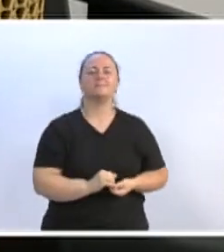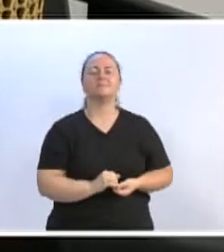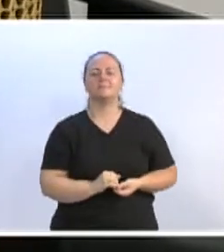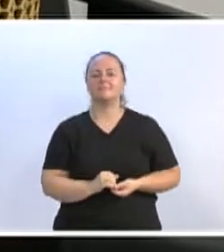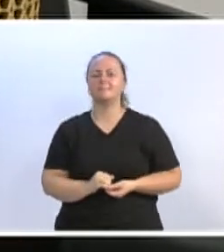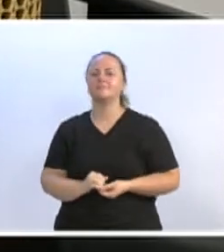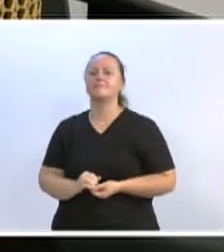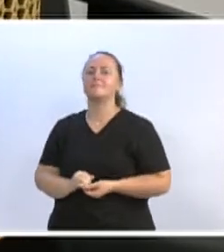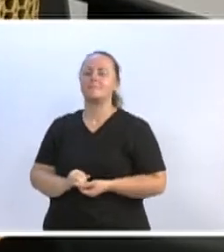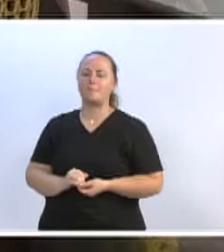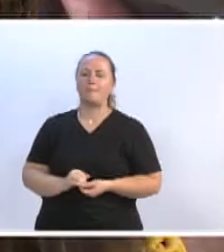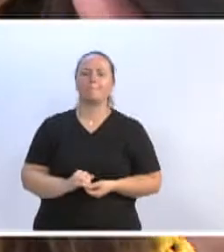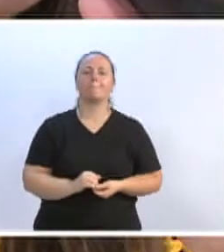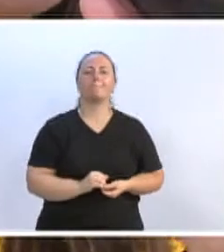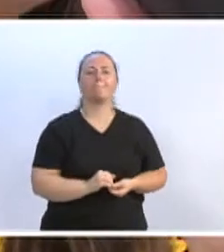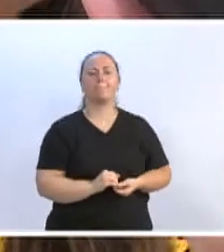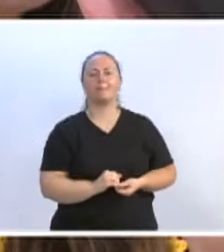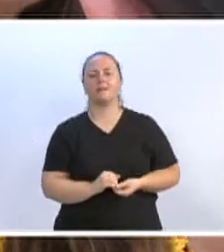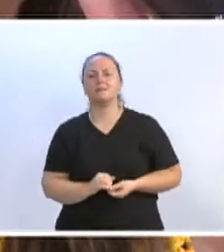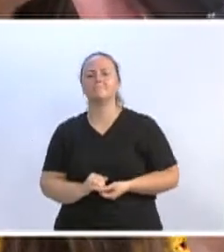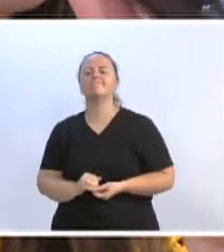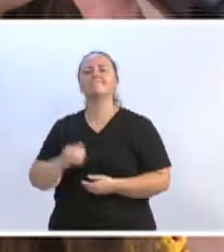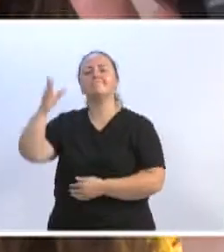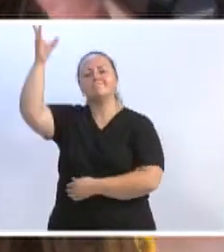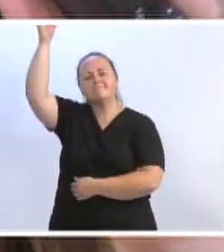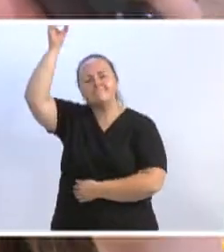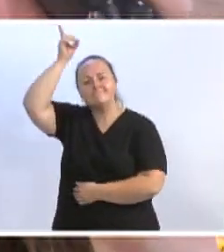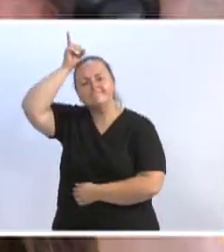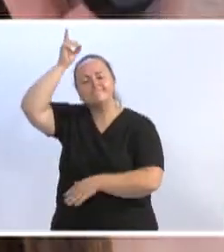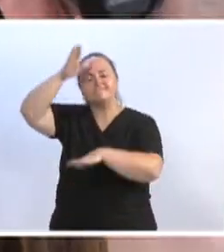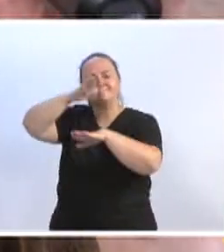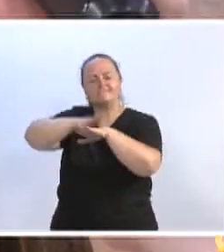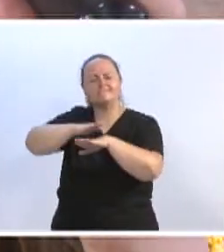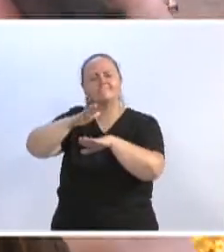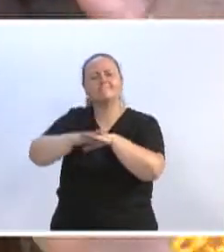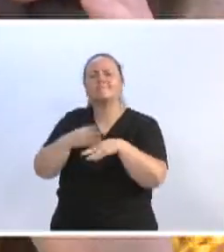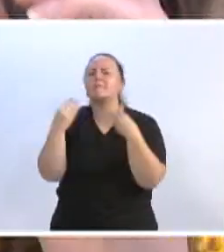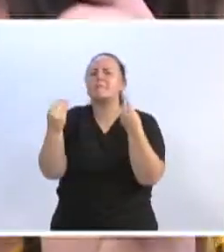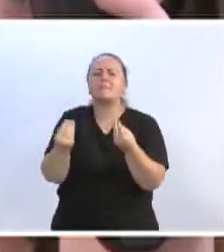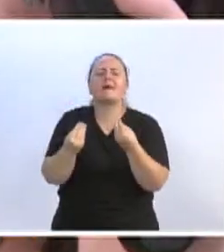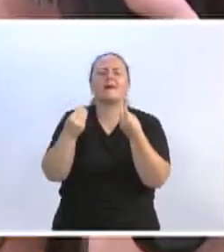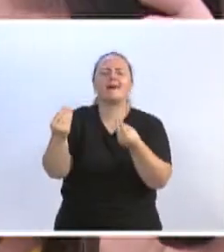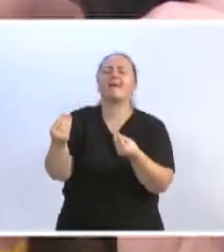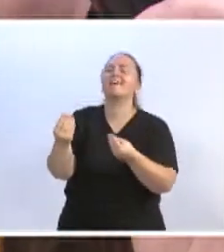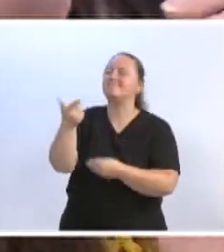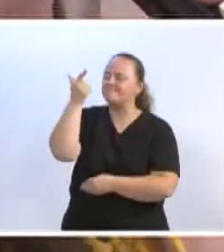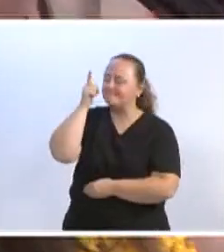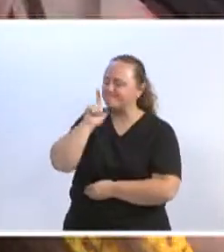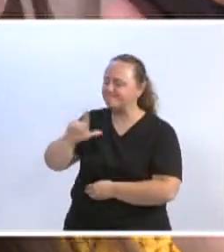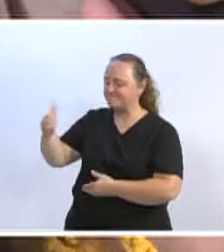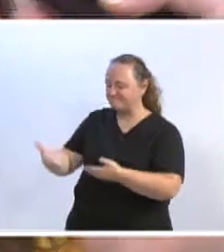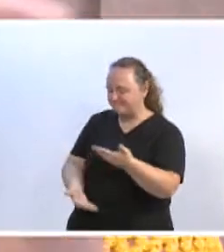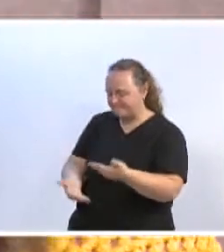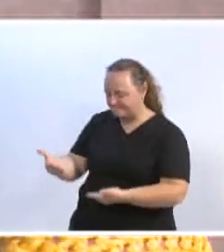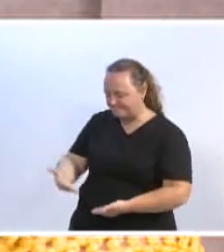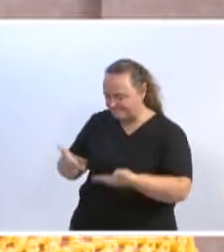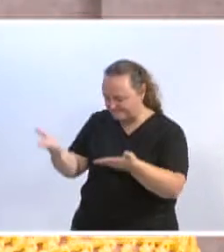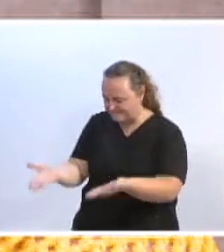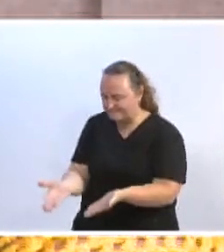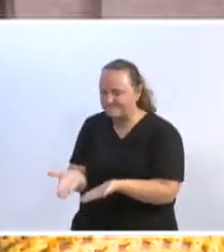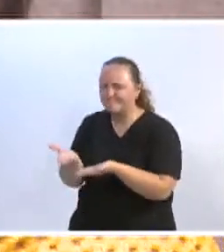consagrei. Meus dons e talentos são pra te